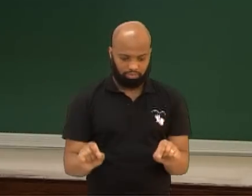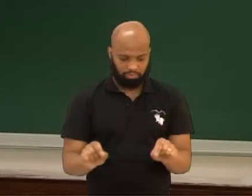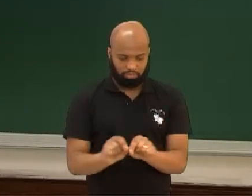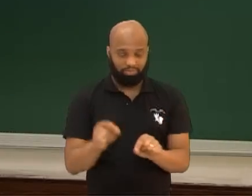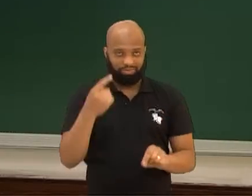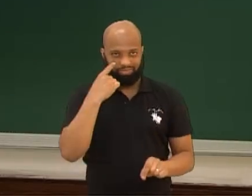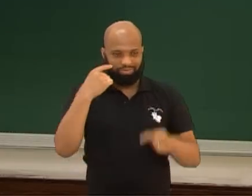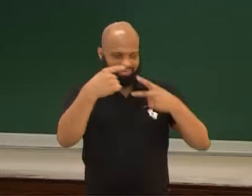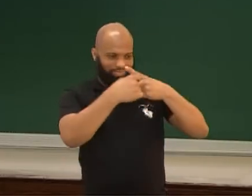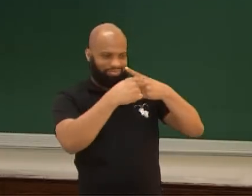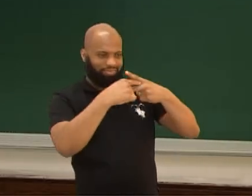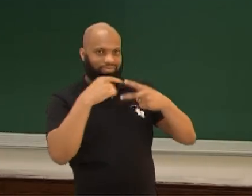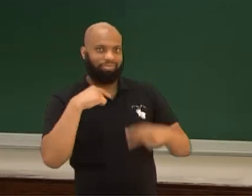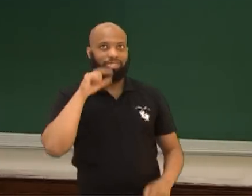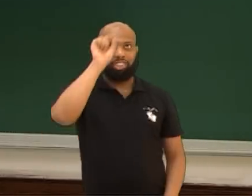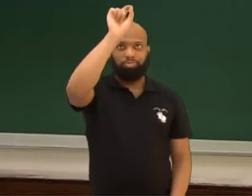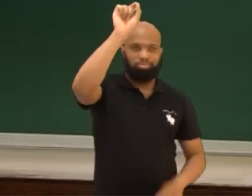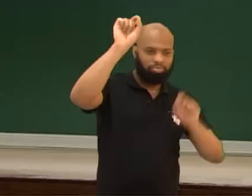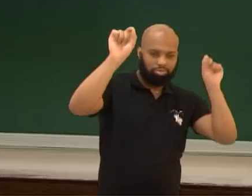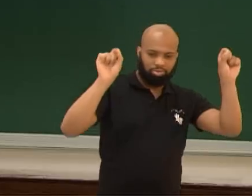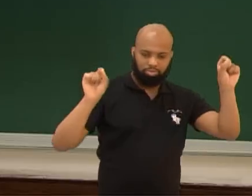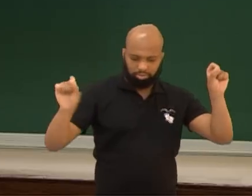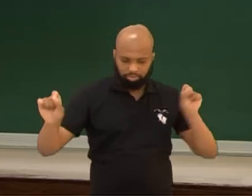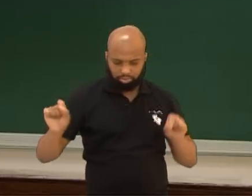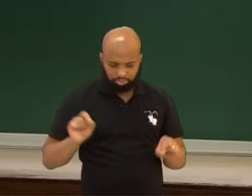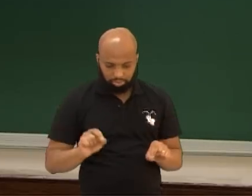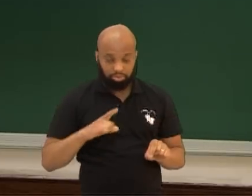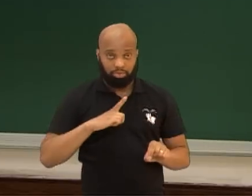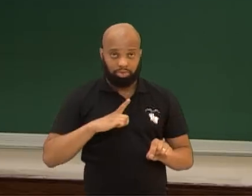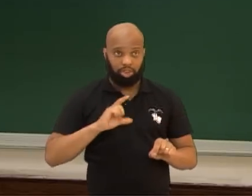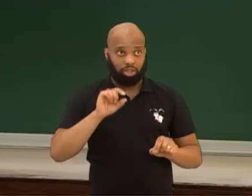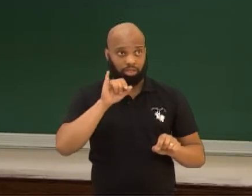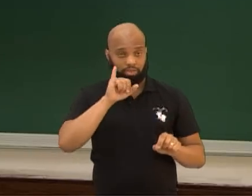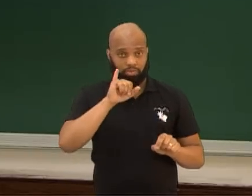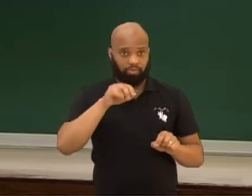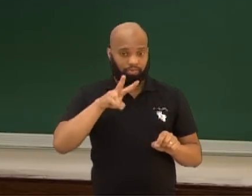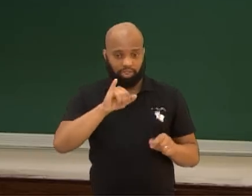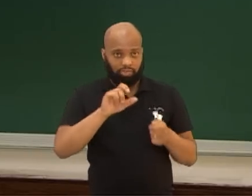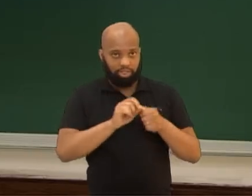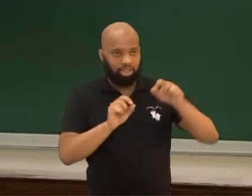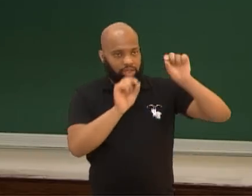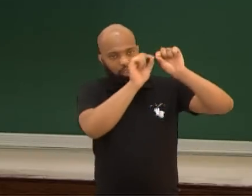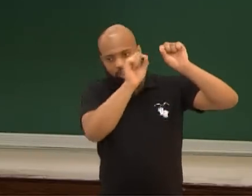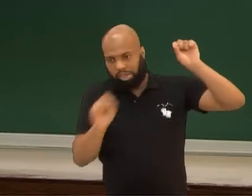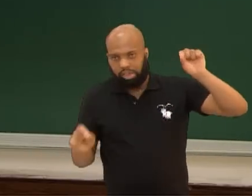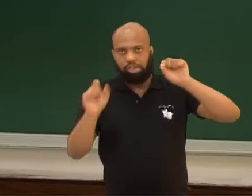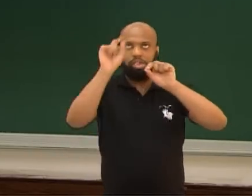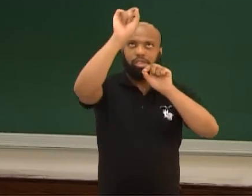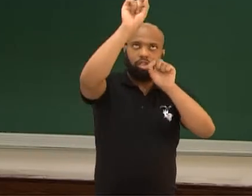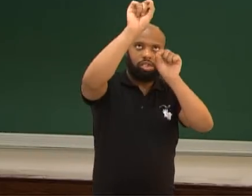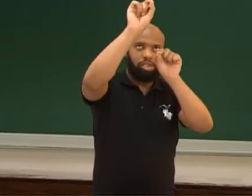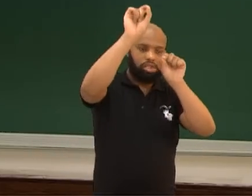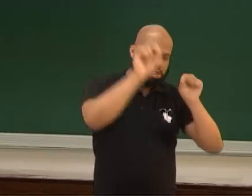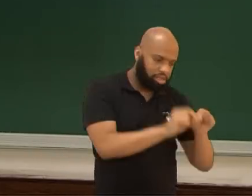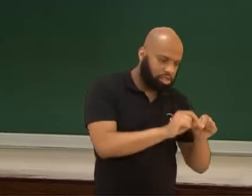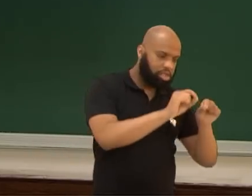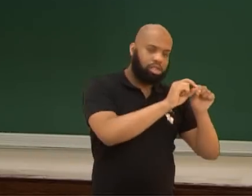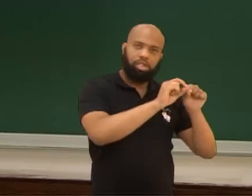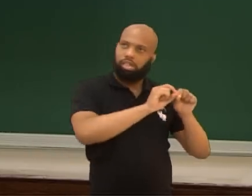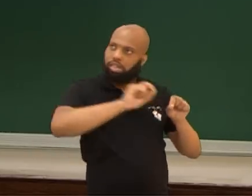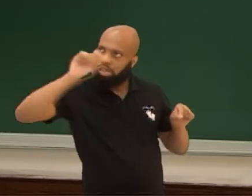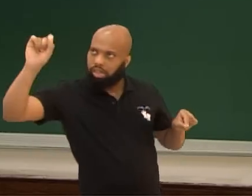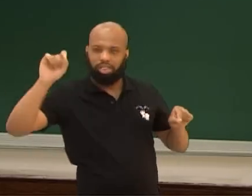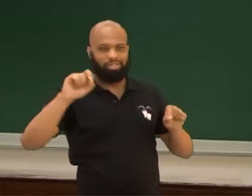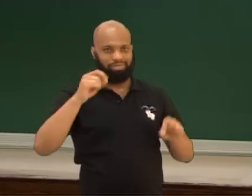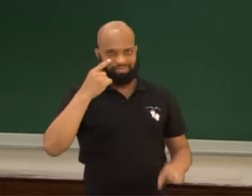vértice? Vértice é isso aqui, ó, tá? Então, esse é um vértice, o encontro de dois lados. Aqui é um outro vértice, aqui é um